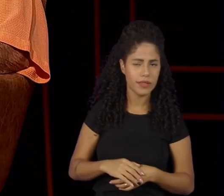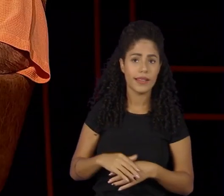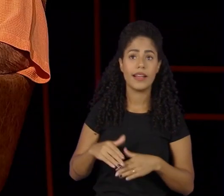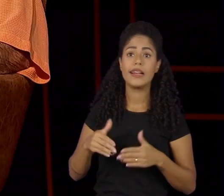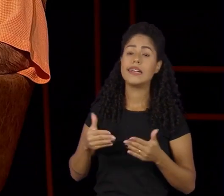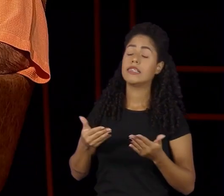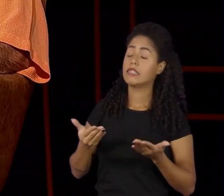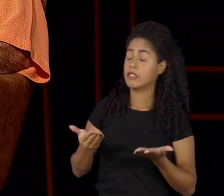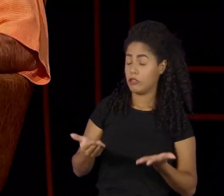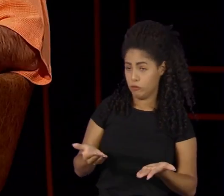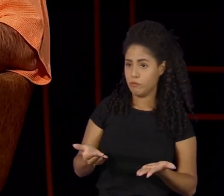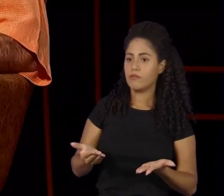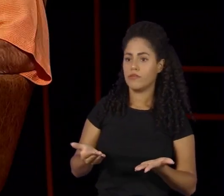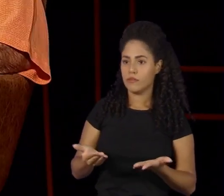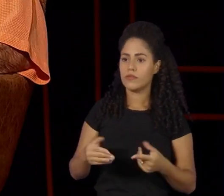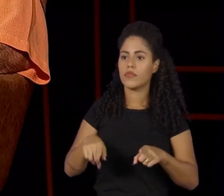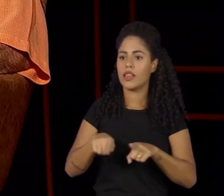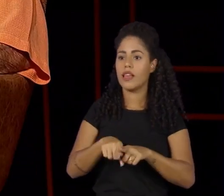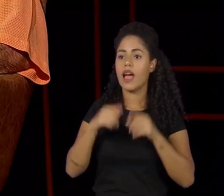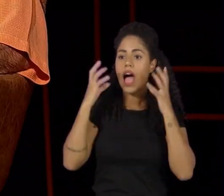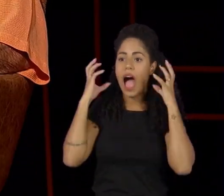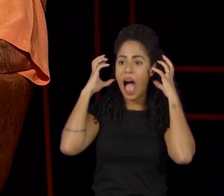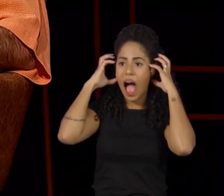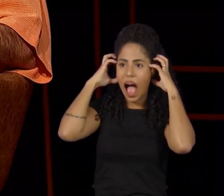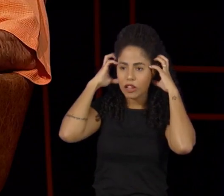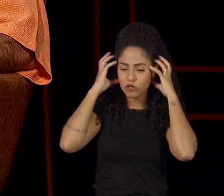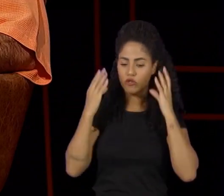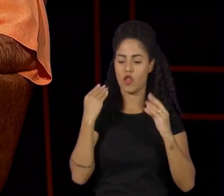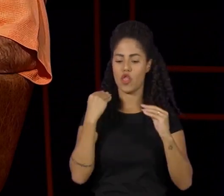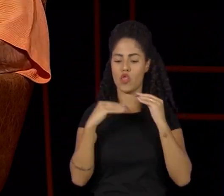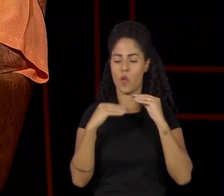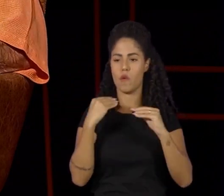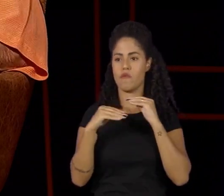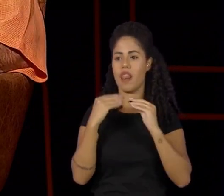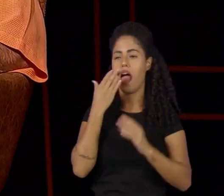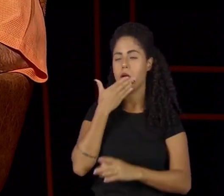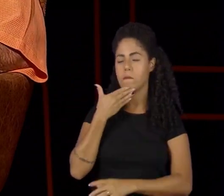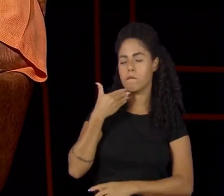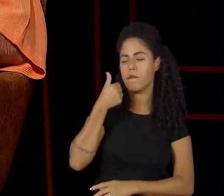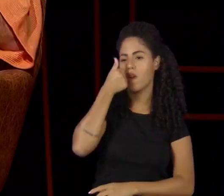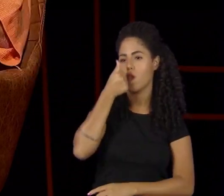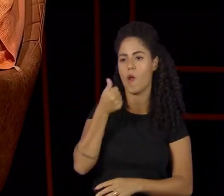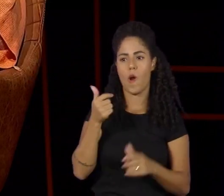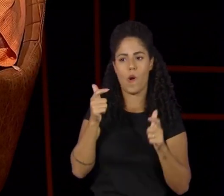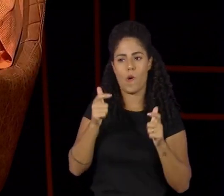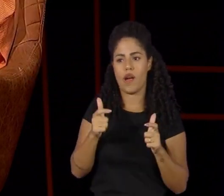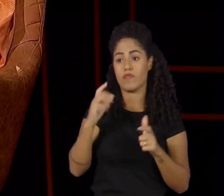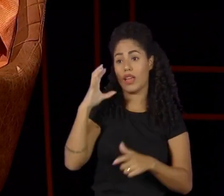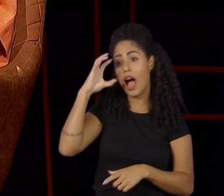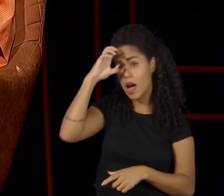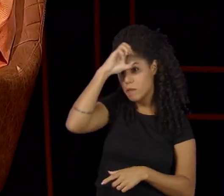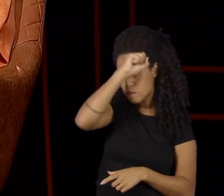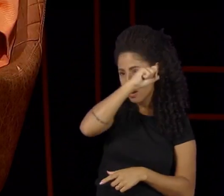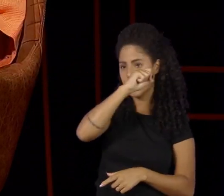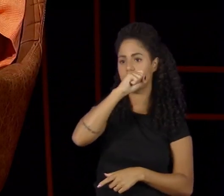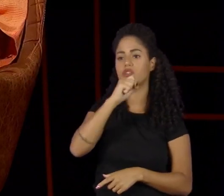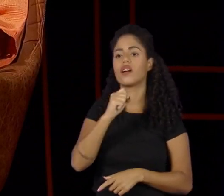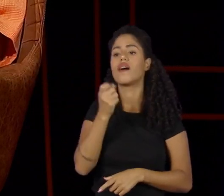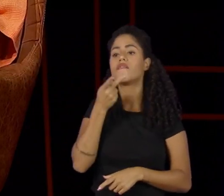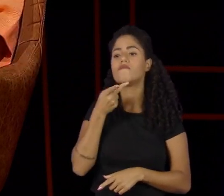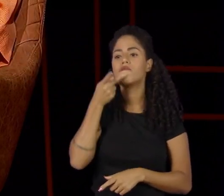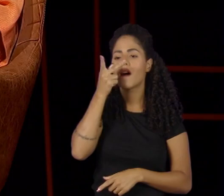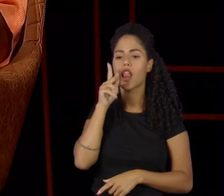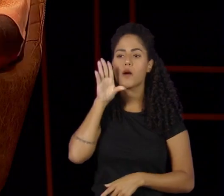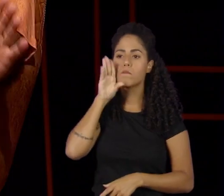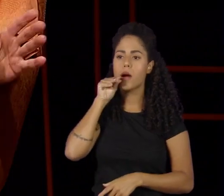Olha, a radionovela é a melhor escola para o ator que tem. Ou você aprende a falar o texto, ou então você